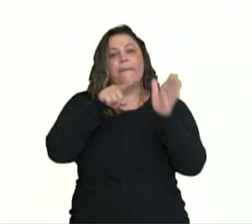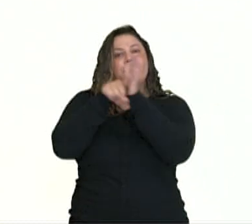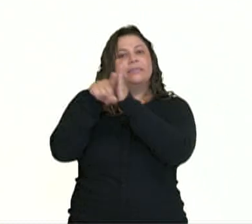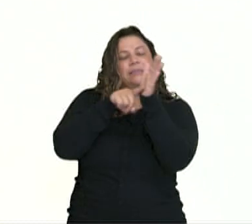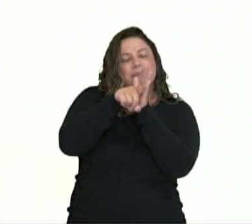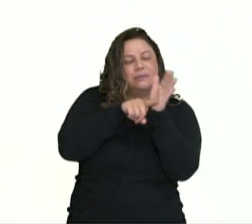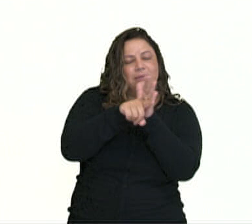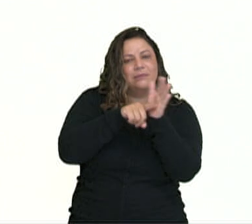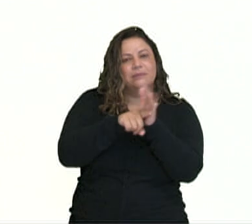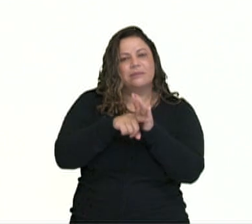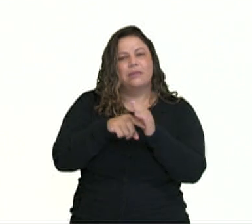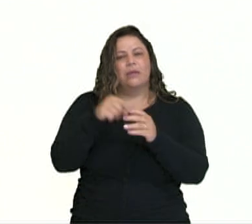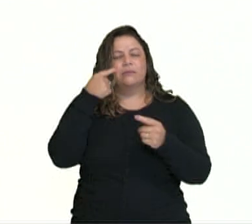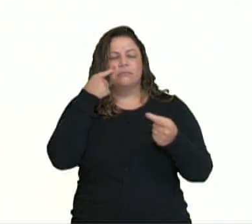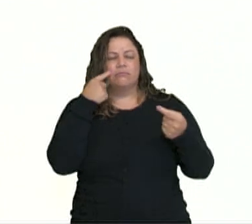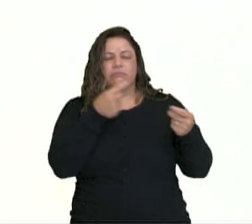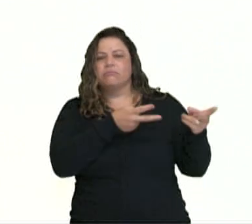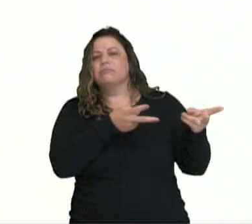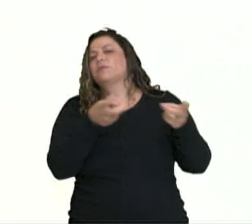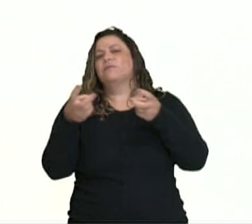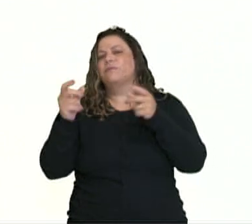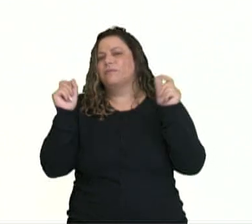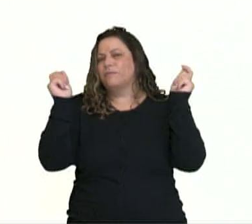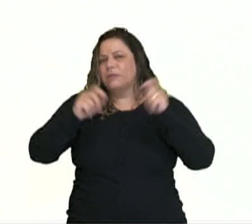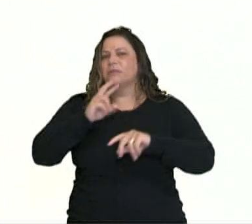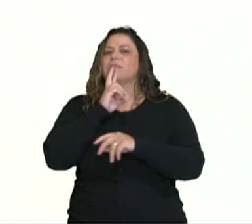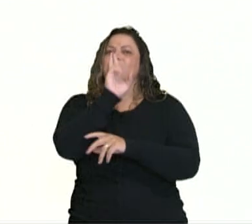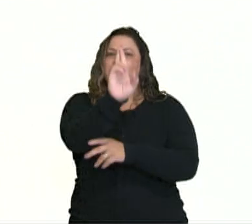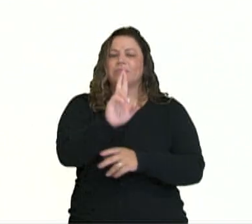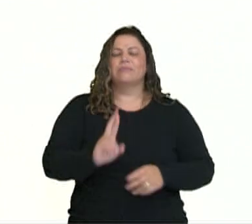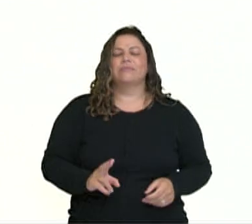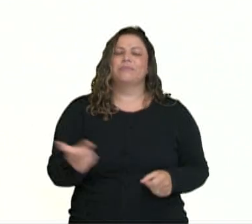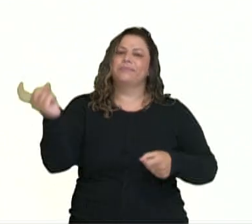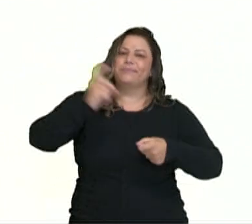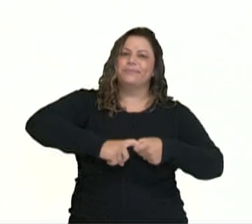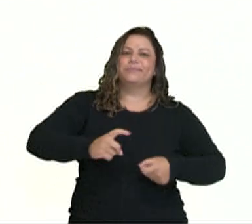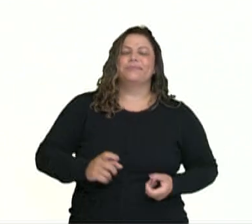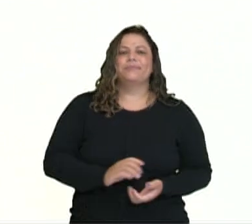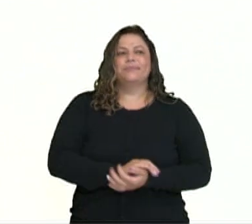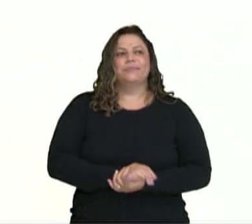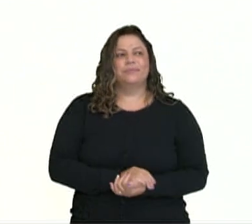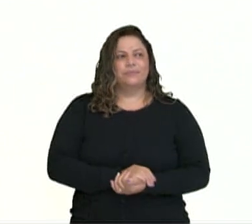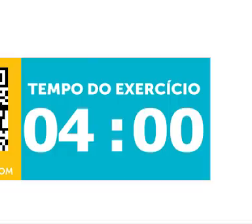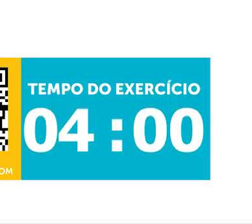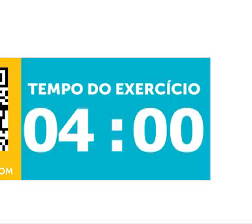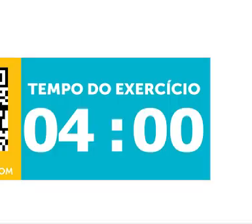pouco, veja sobre esse futebol e responda a questão. Logo voltamos.